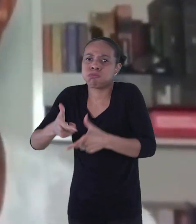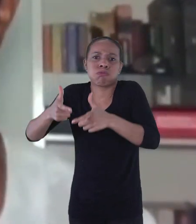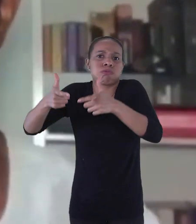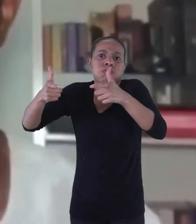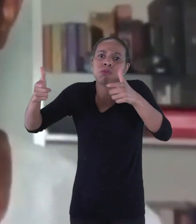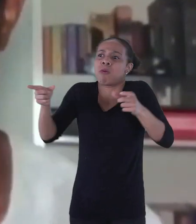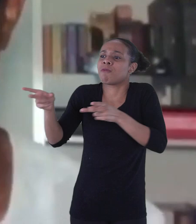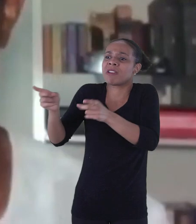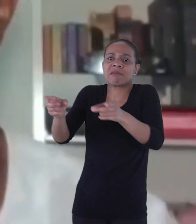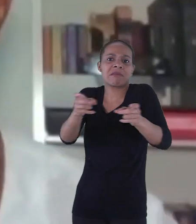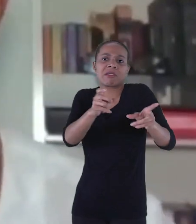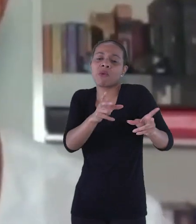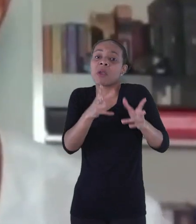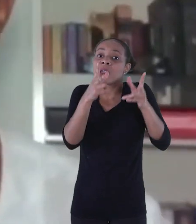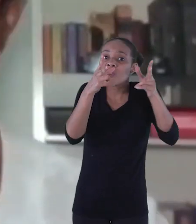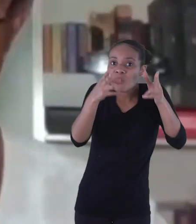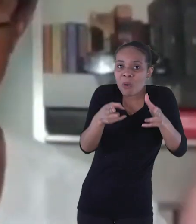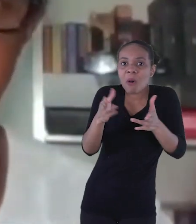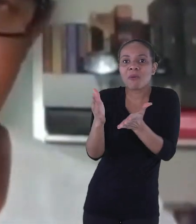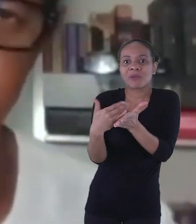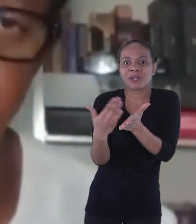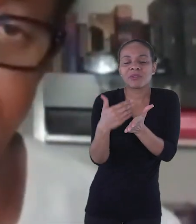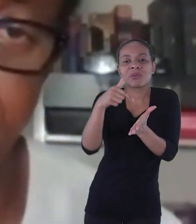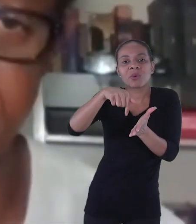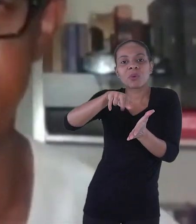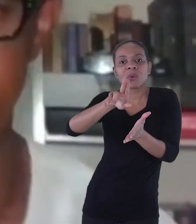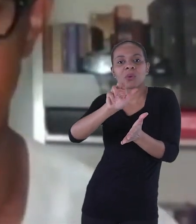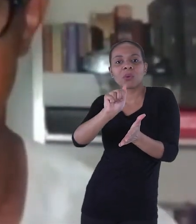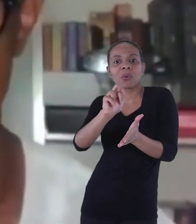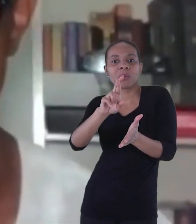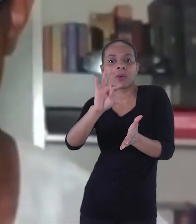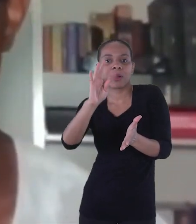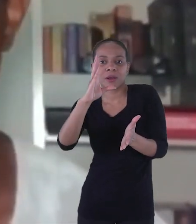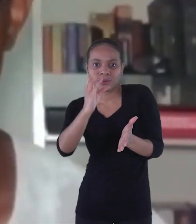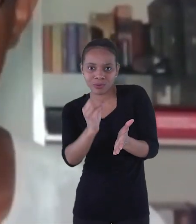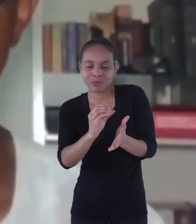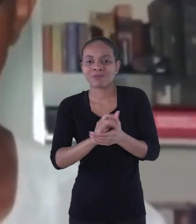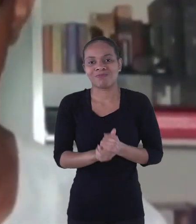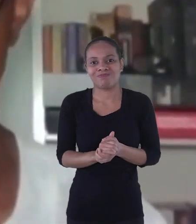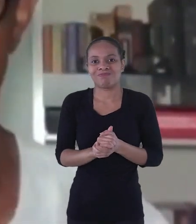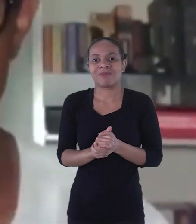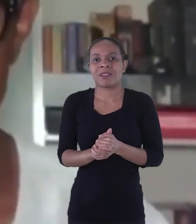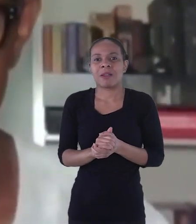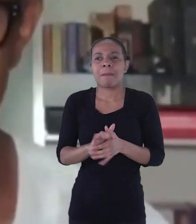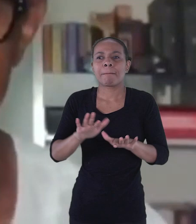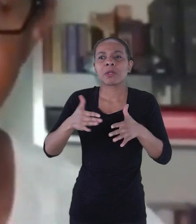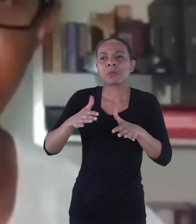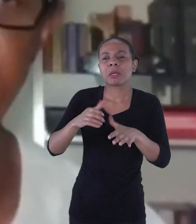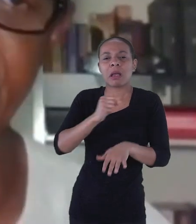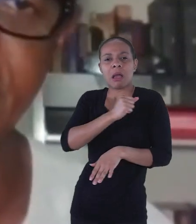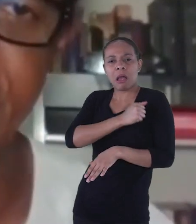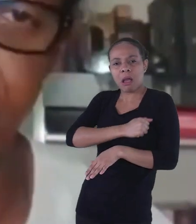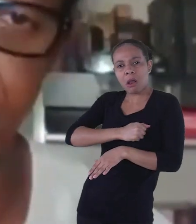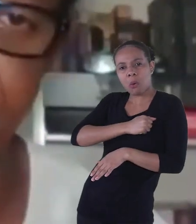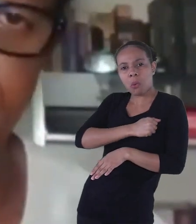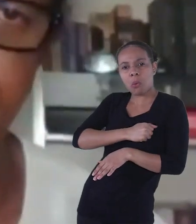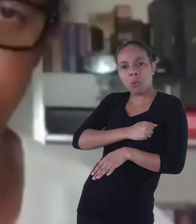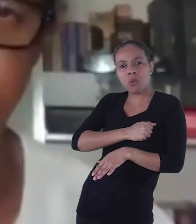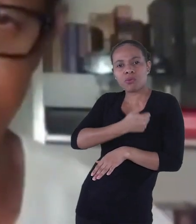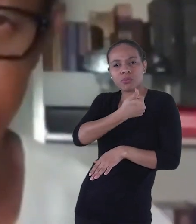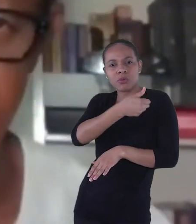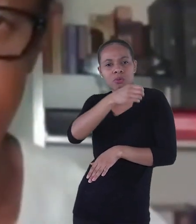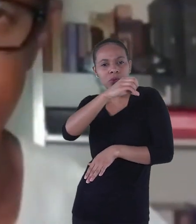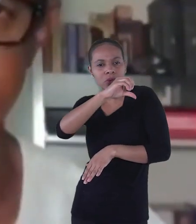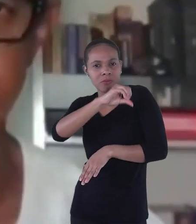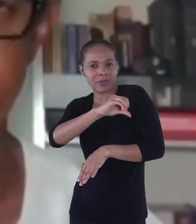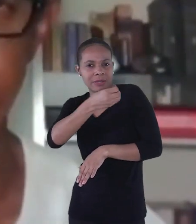Despejo. Quer dizer, o Quarto de Despejo ficou na lista dos mais vendidos de agosto de 60 até outubro de 61,